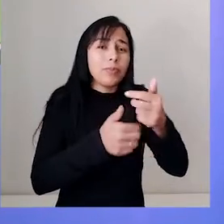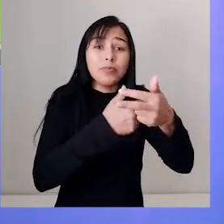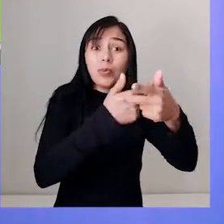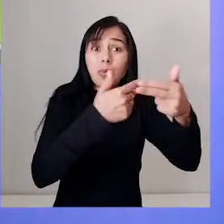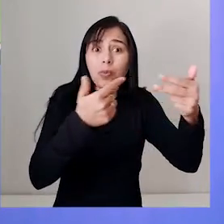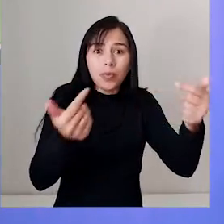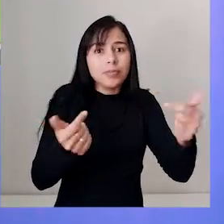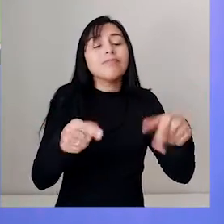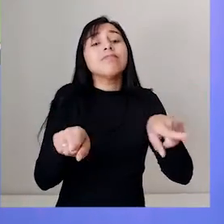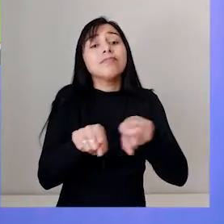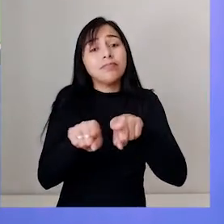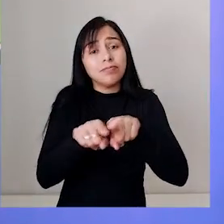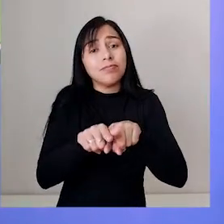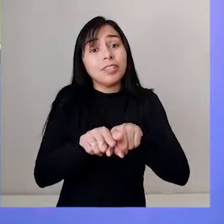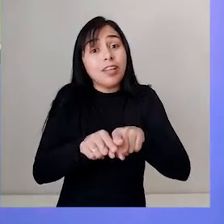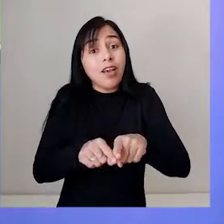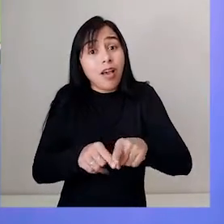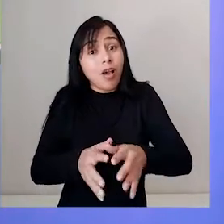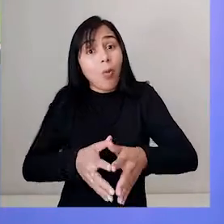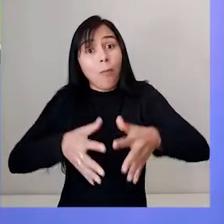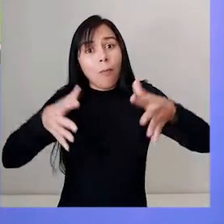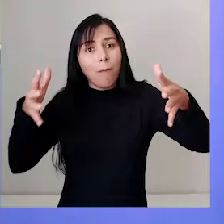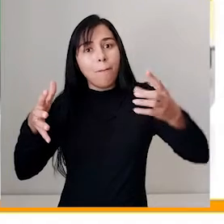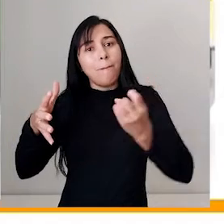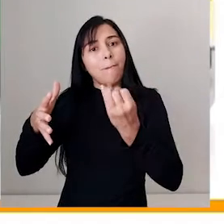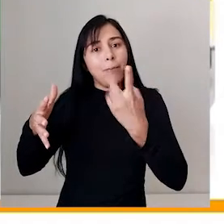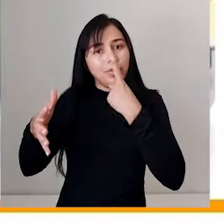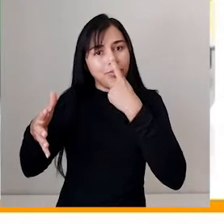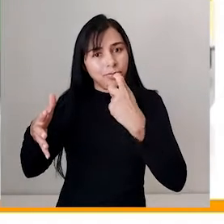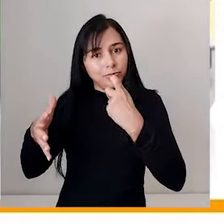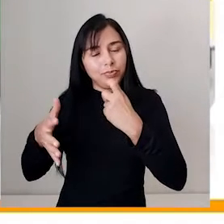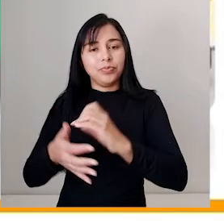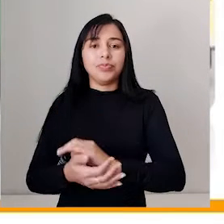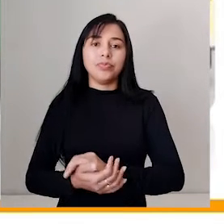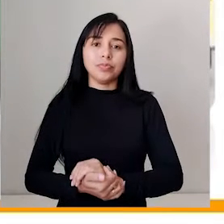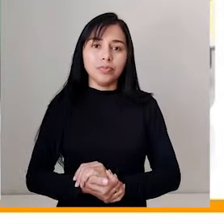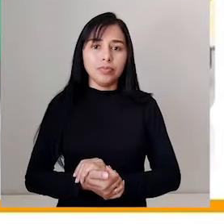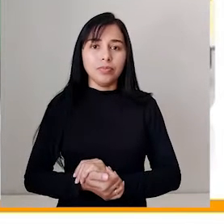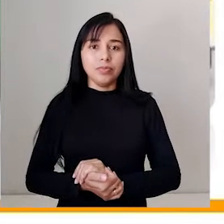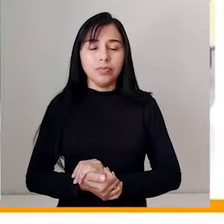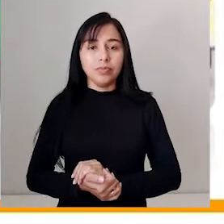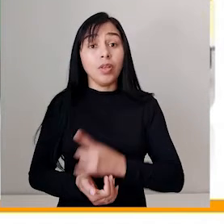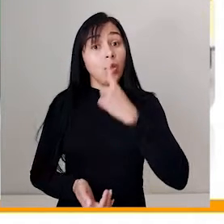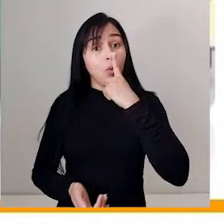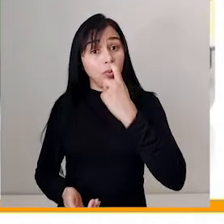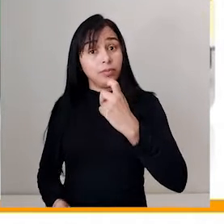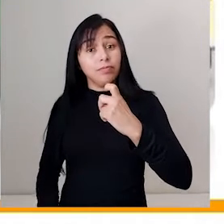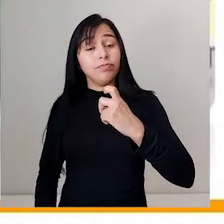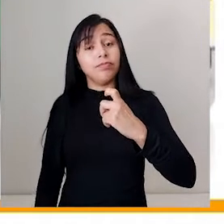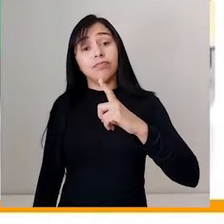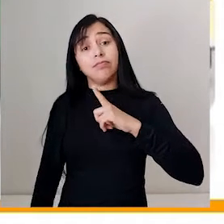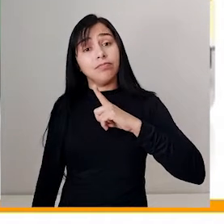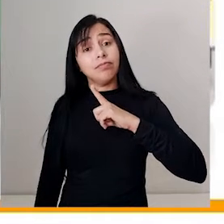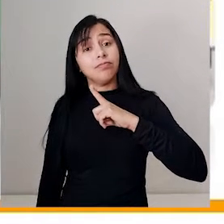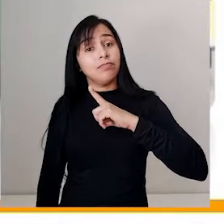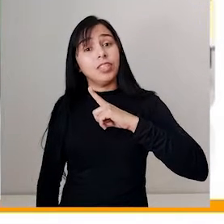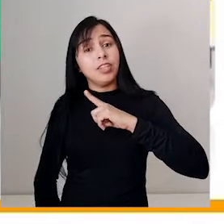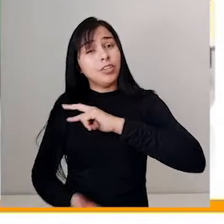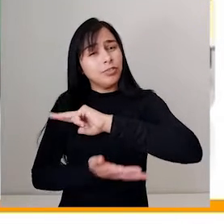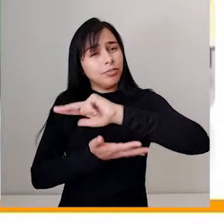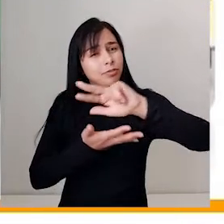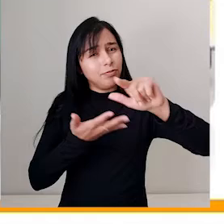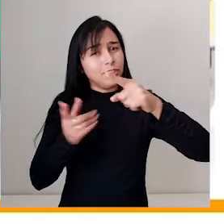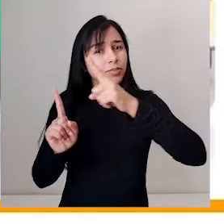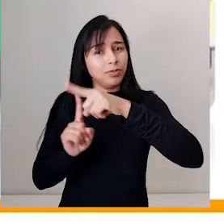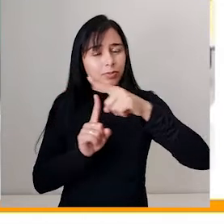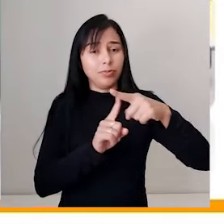demais faz com que tenhamos mais lixo. O lixo pode ser classificado em vários tipos. Lixo